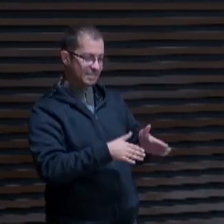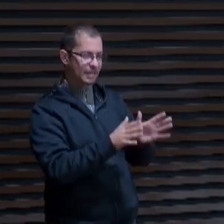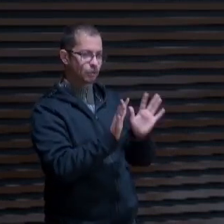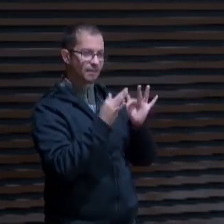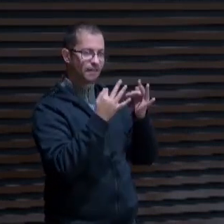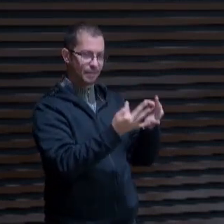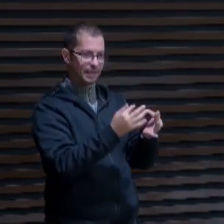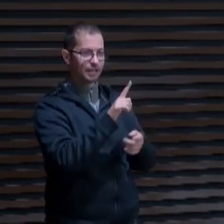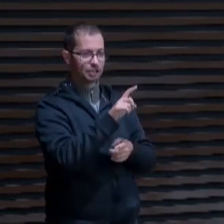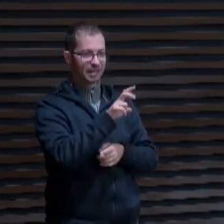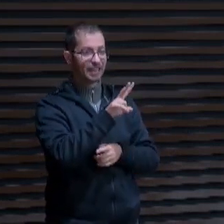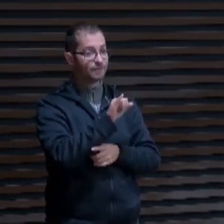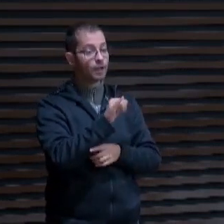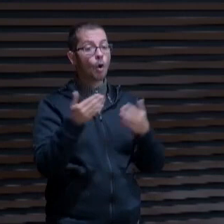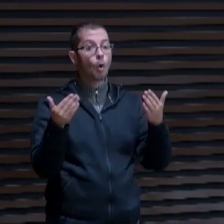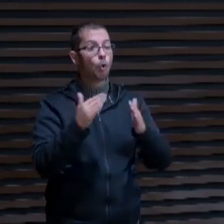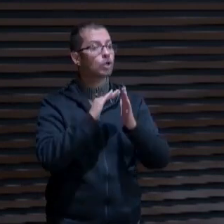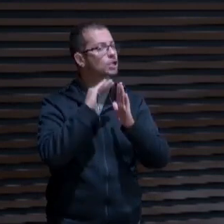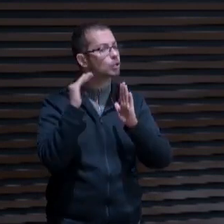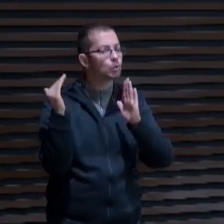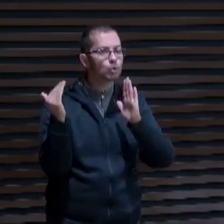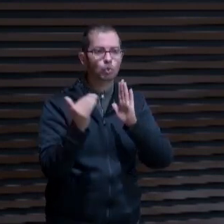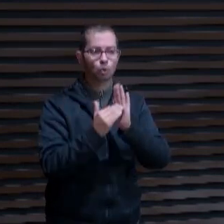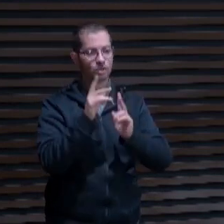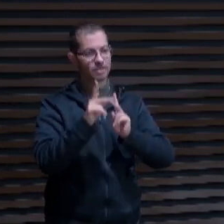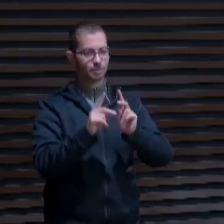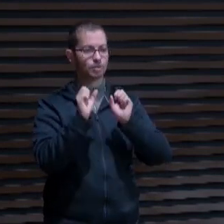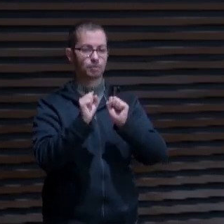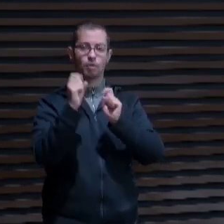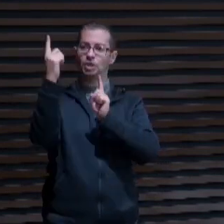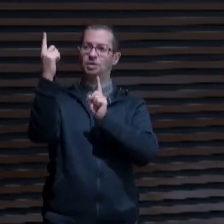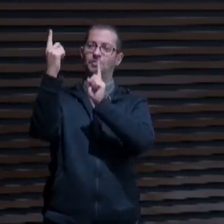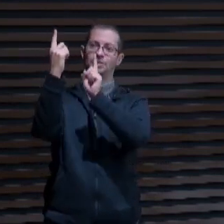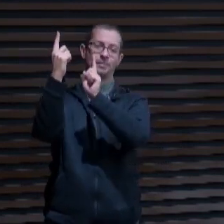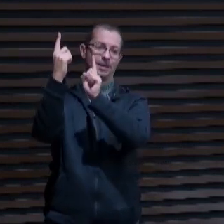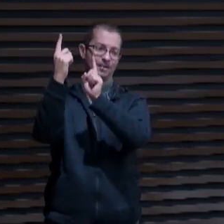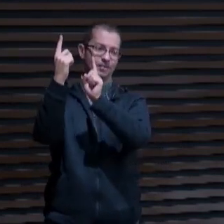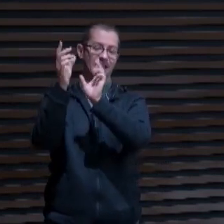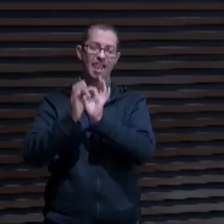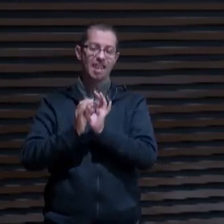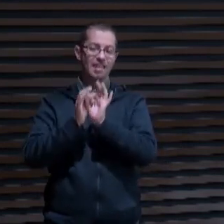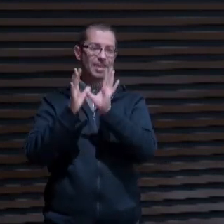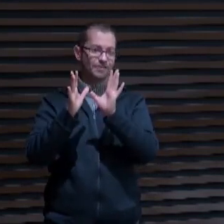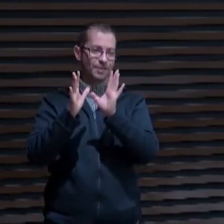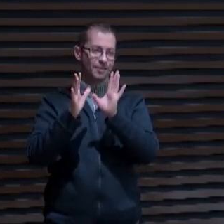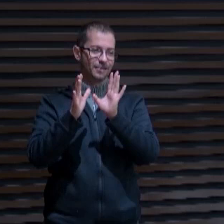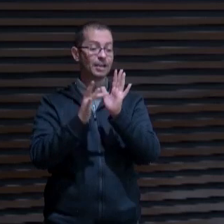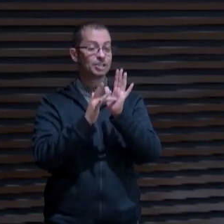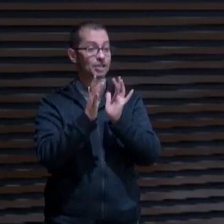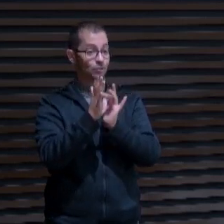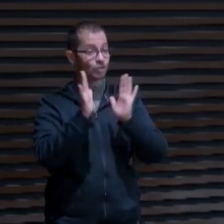de Deus podem livremente se achegar a Deus em adoração. Ele nos abriu o caminho.